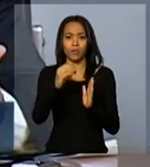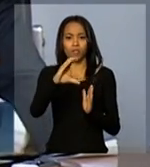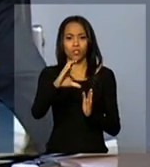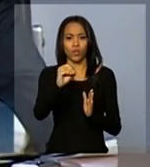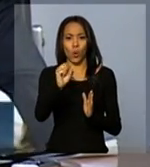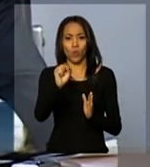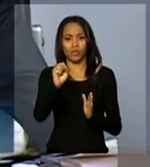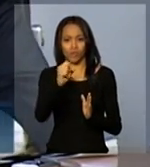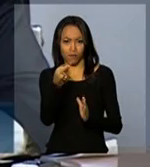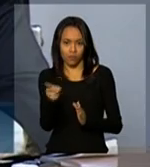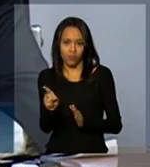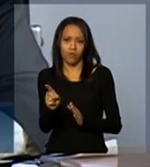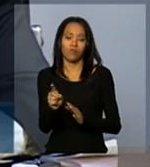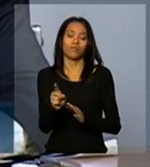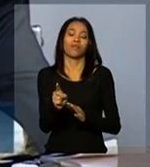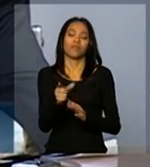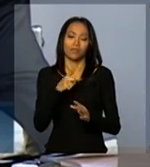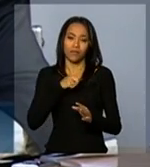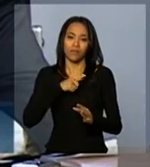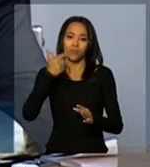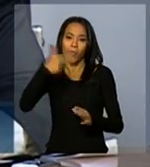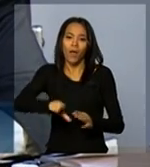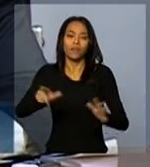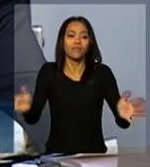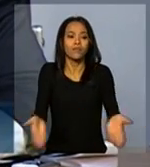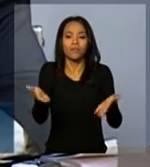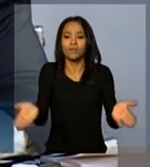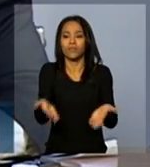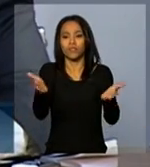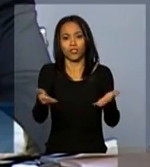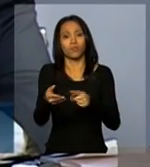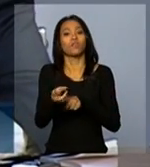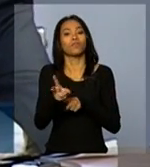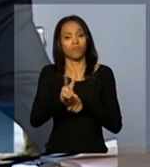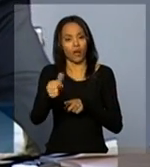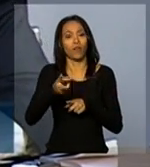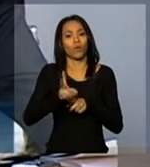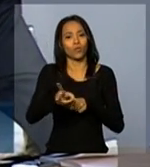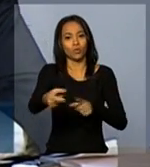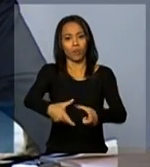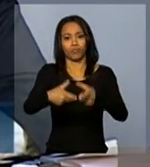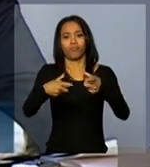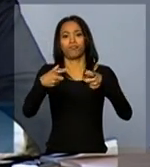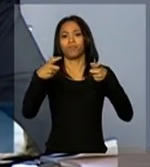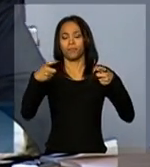estímulo extra e, portanto, ele vai continuar se expandindo.